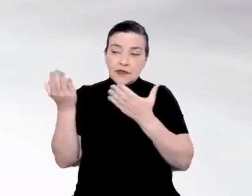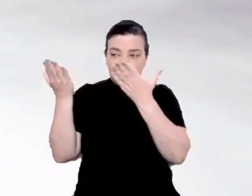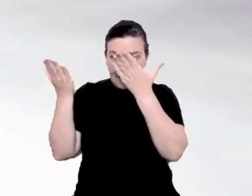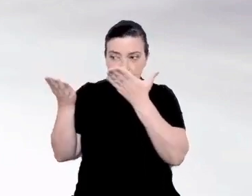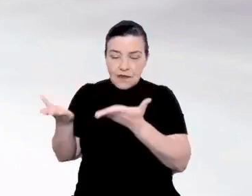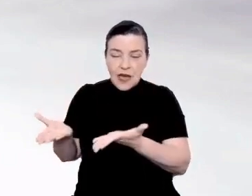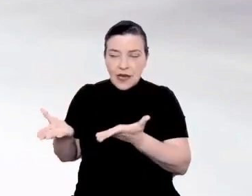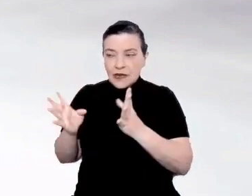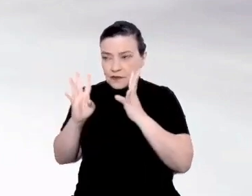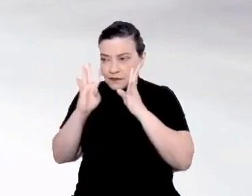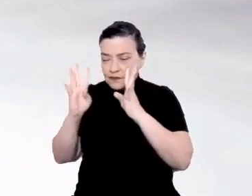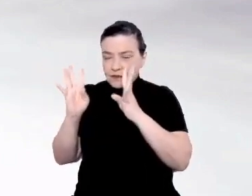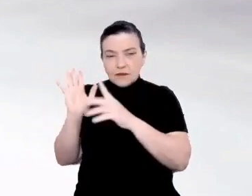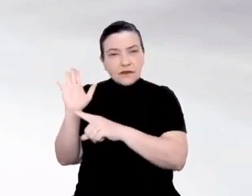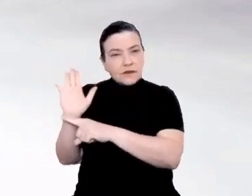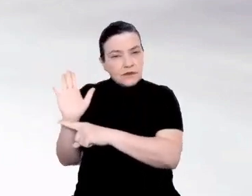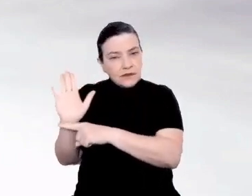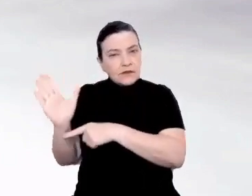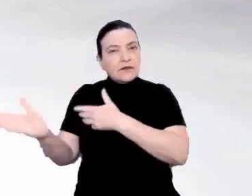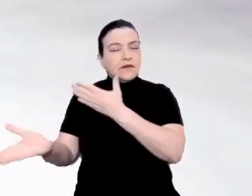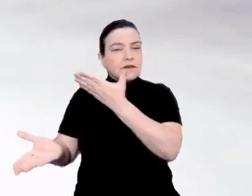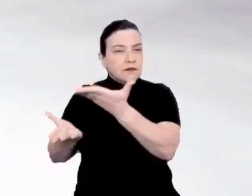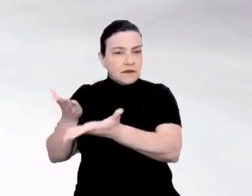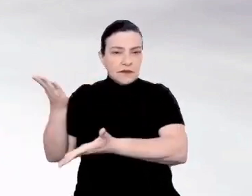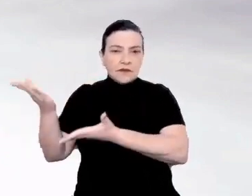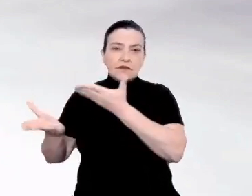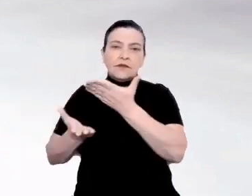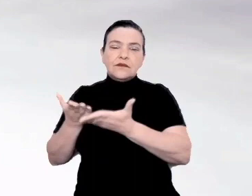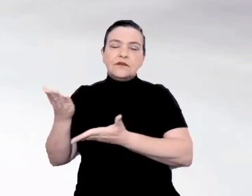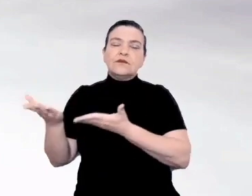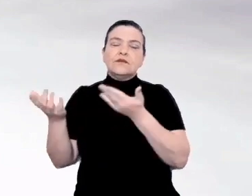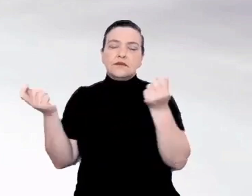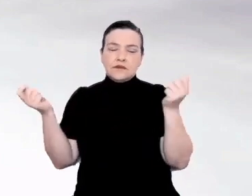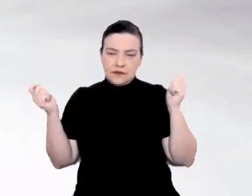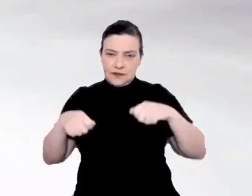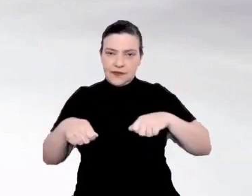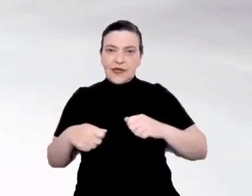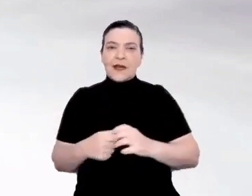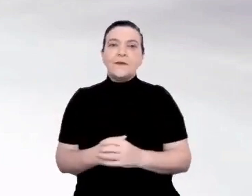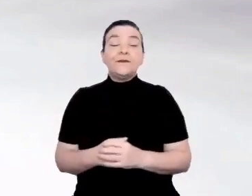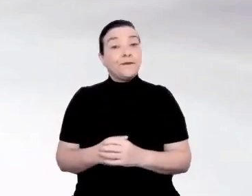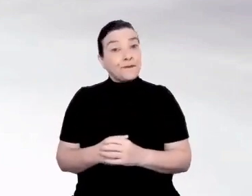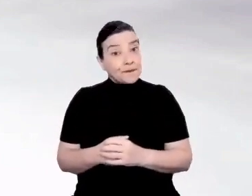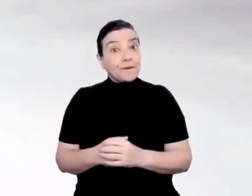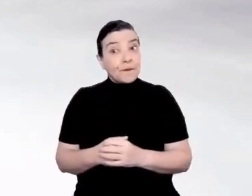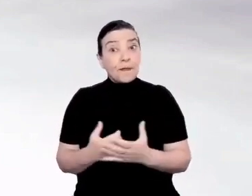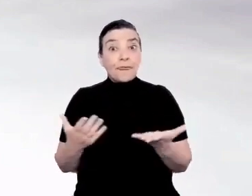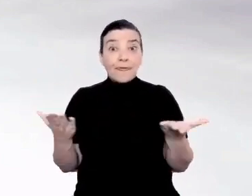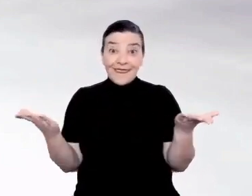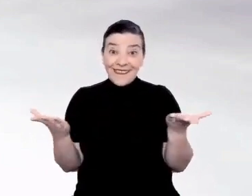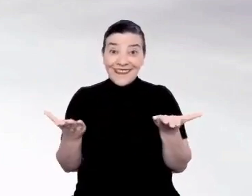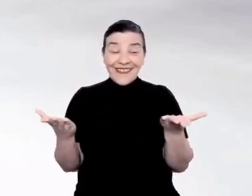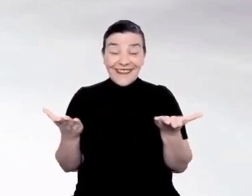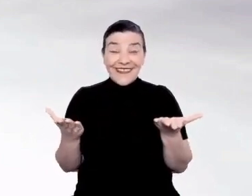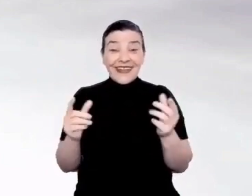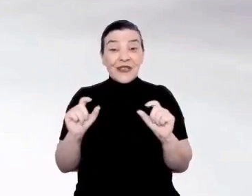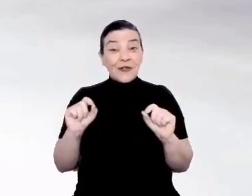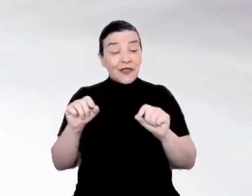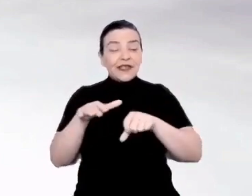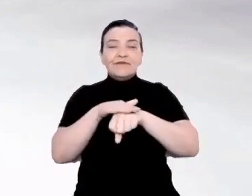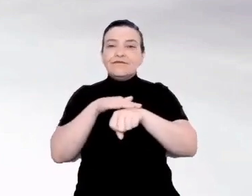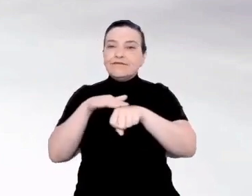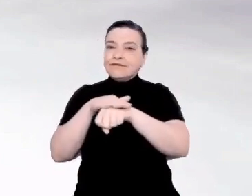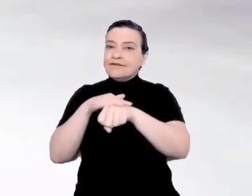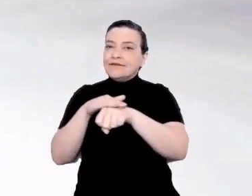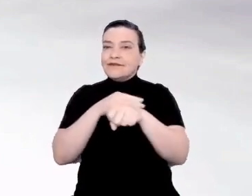para que as linhas de cuidado sejam possíveis de serem executadas. E é muito disso, é exatamente isso que nós vamos